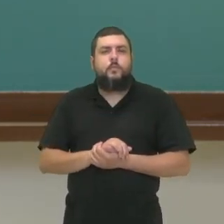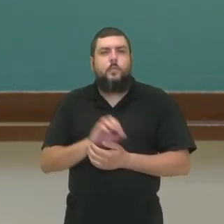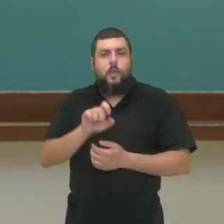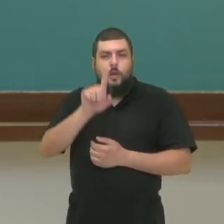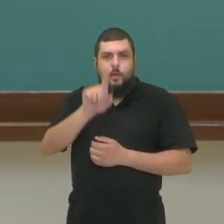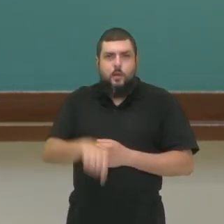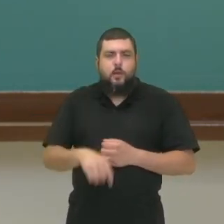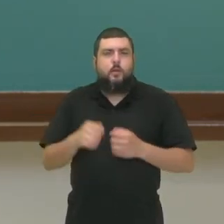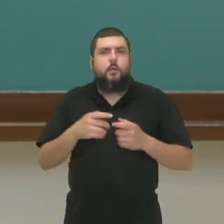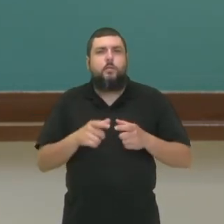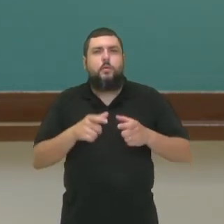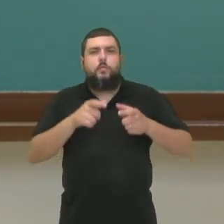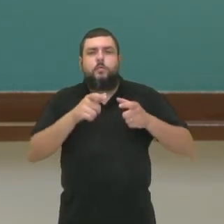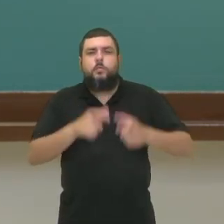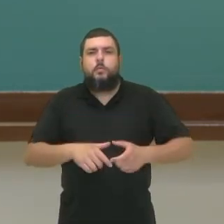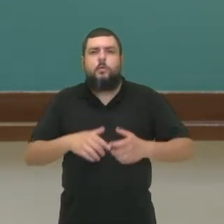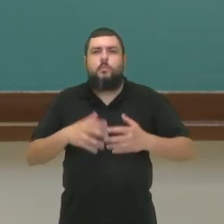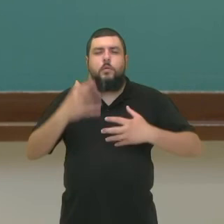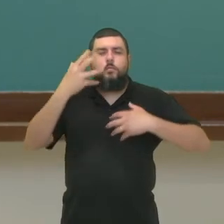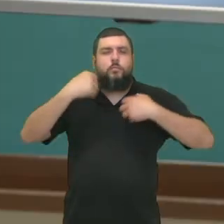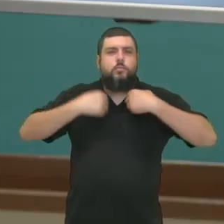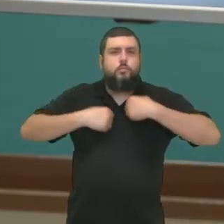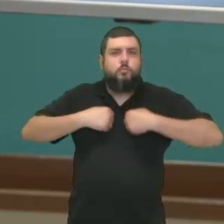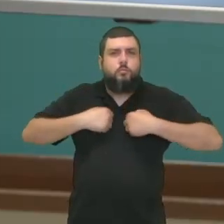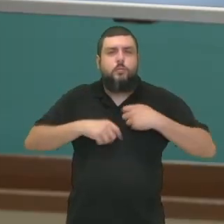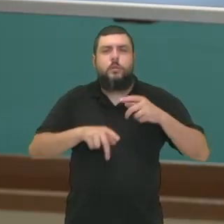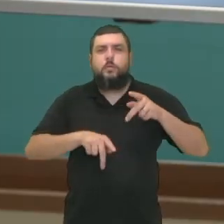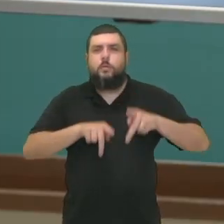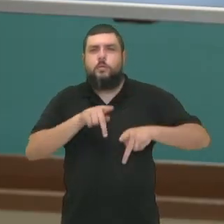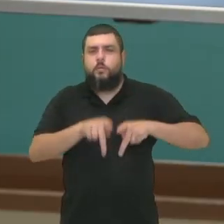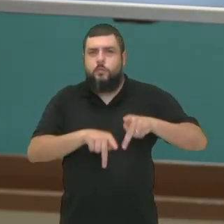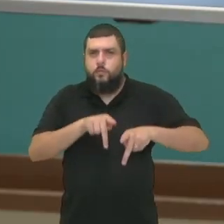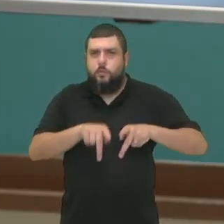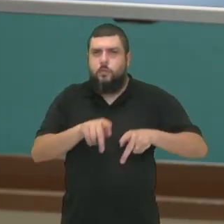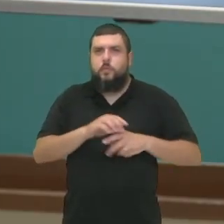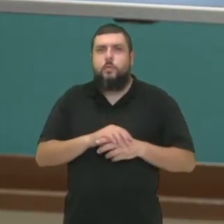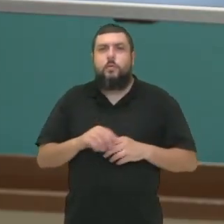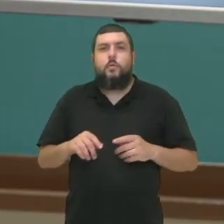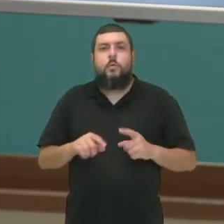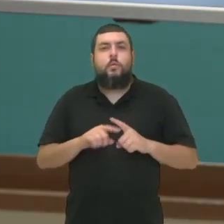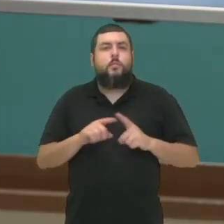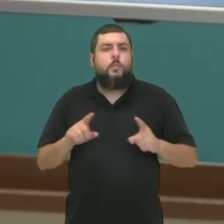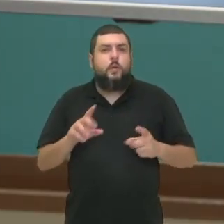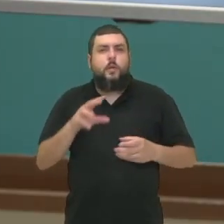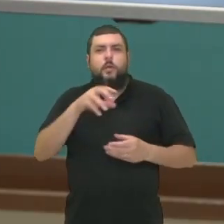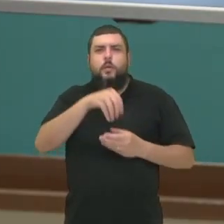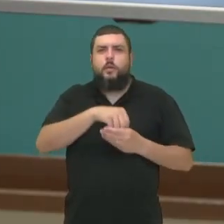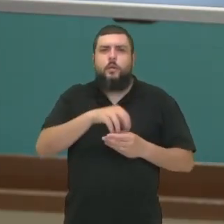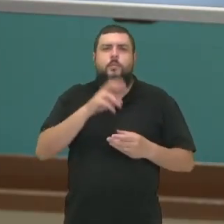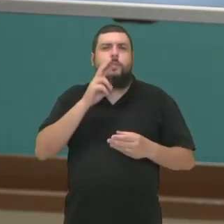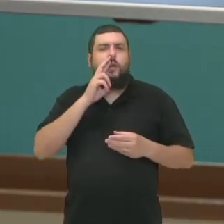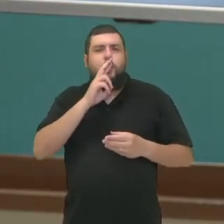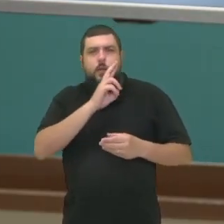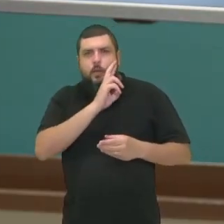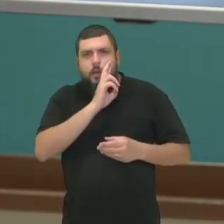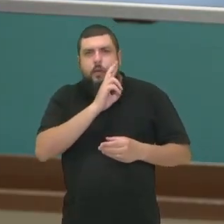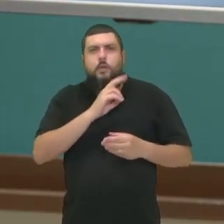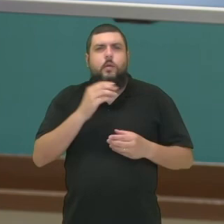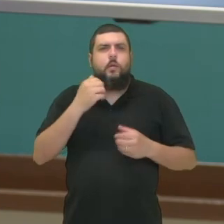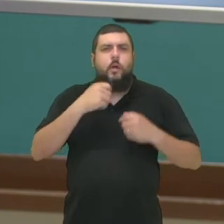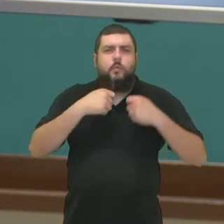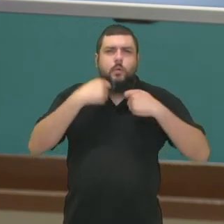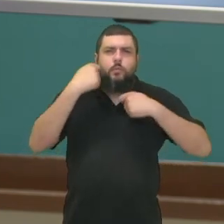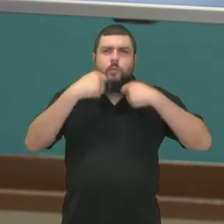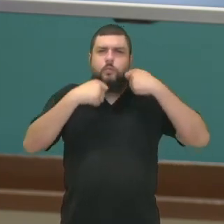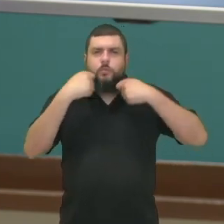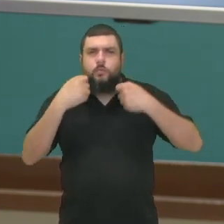de banhos públicos, por isso chamado de termas públicas, mas lá tinha restaurante, barbearia, vestiário. Era uma espécie